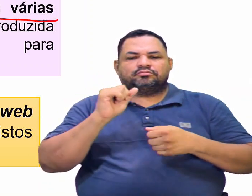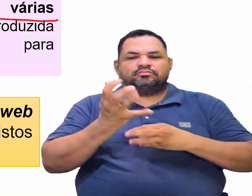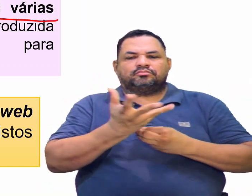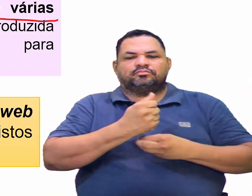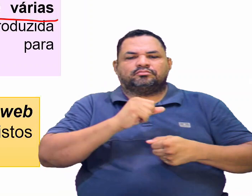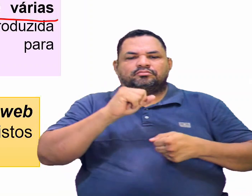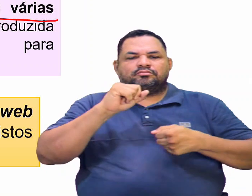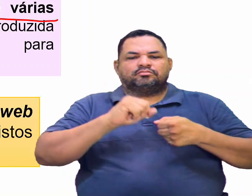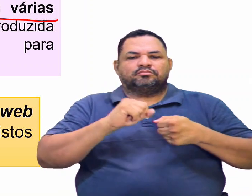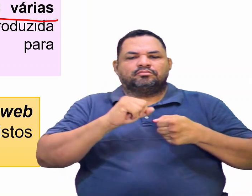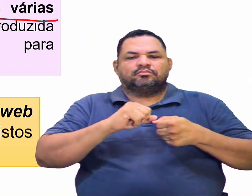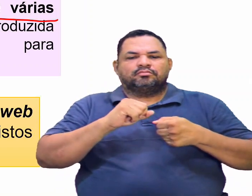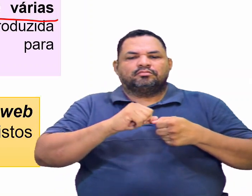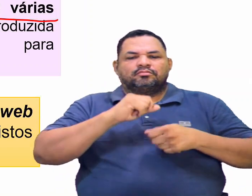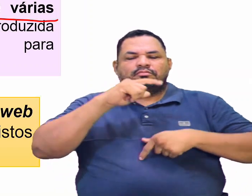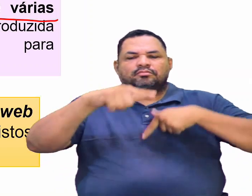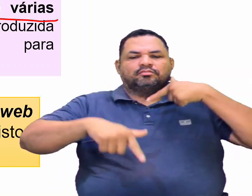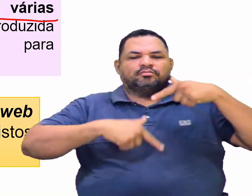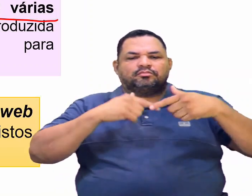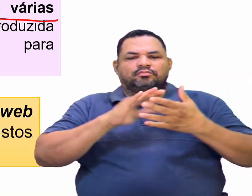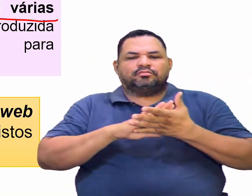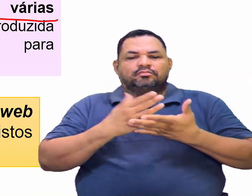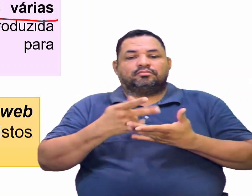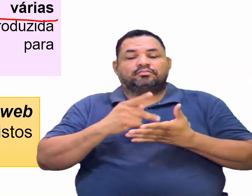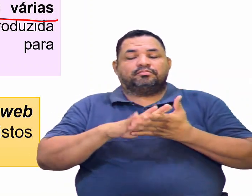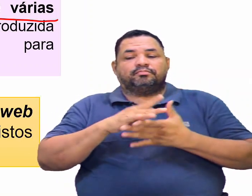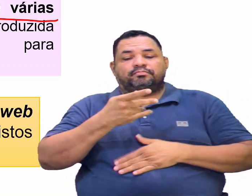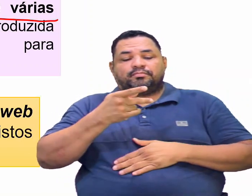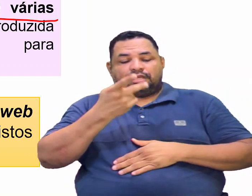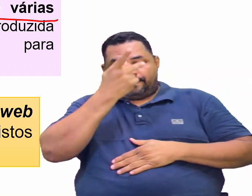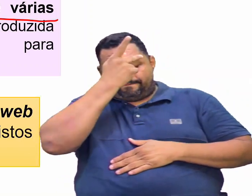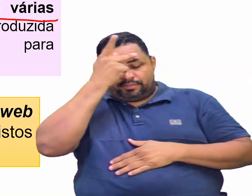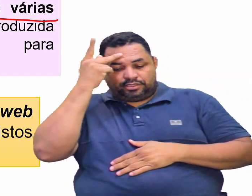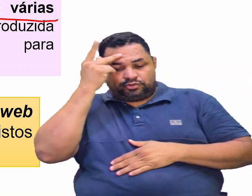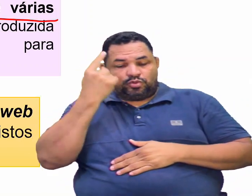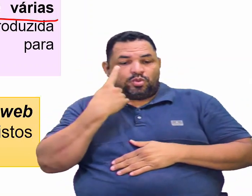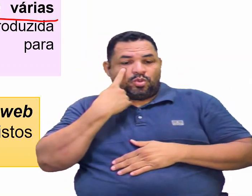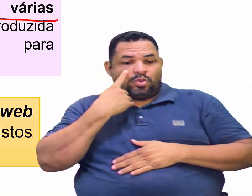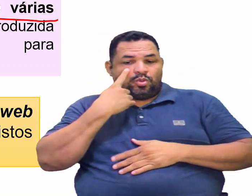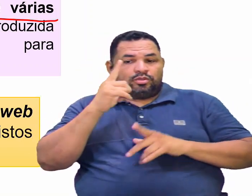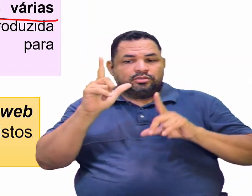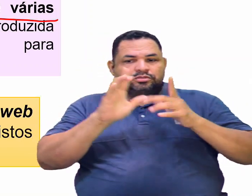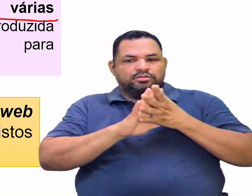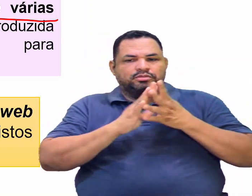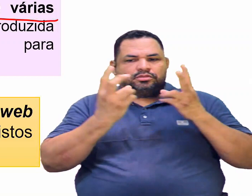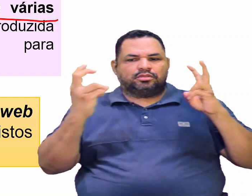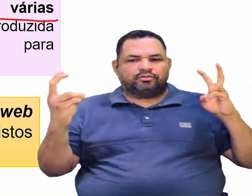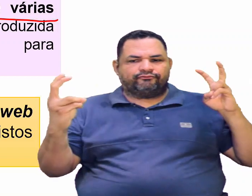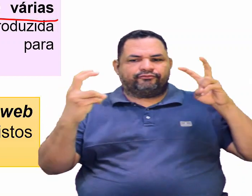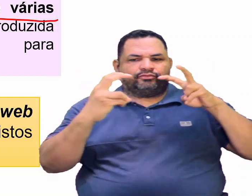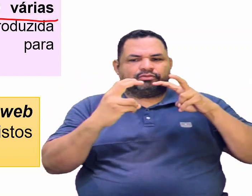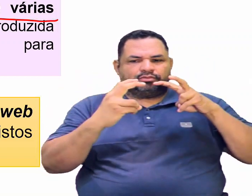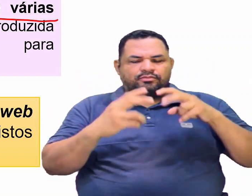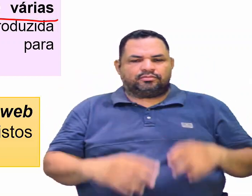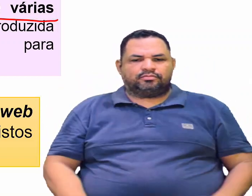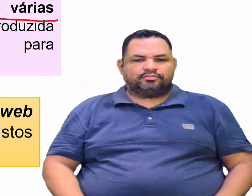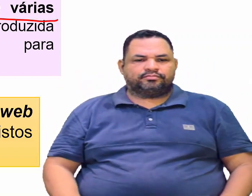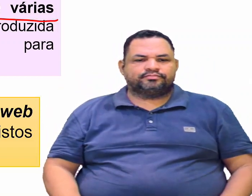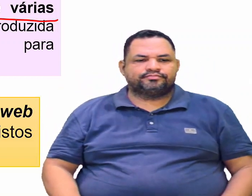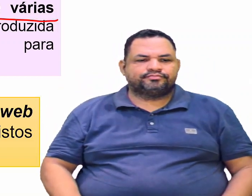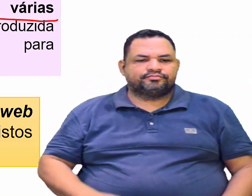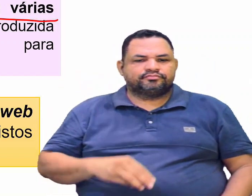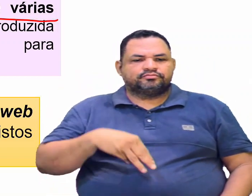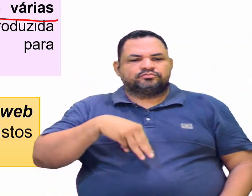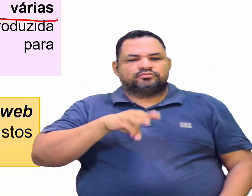internet e para internautas, ok? Então, é dentro da World Wide